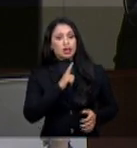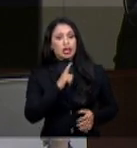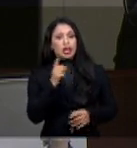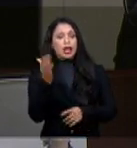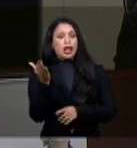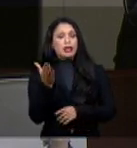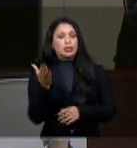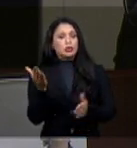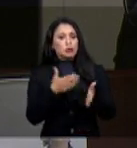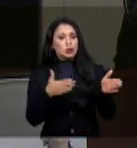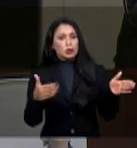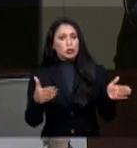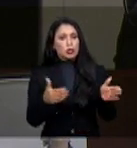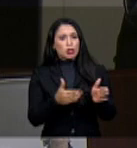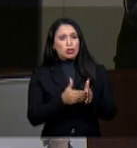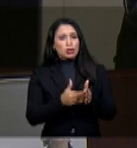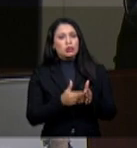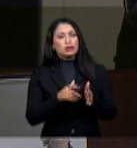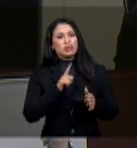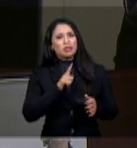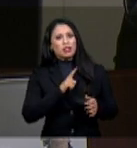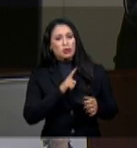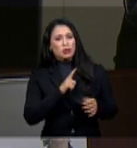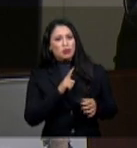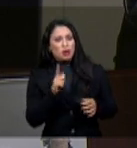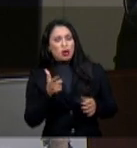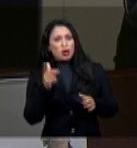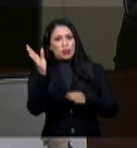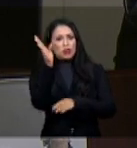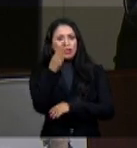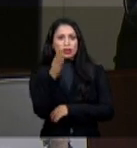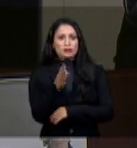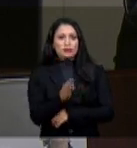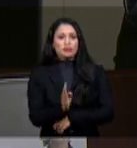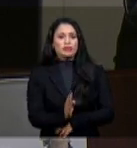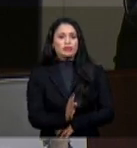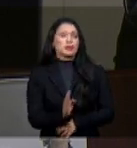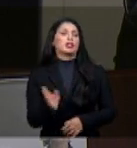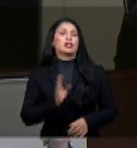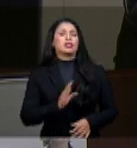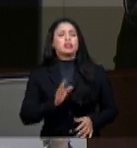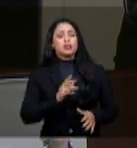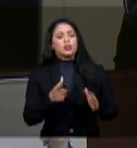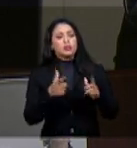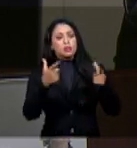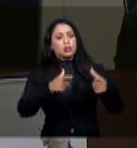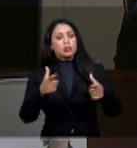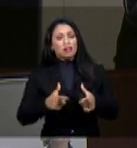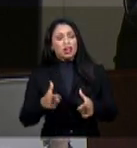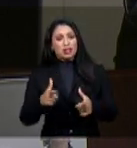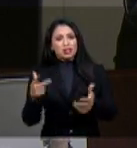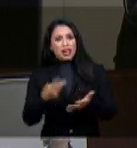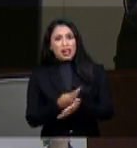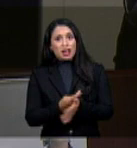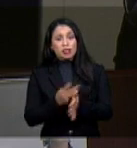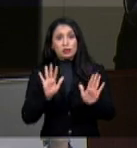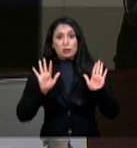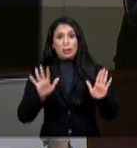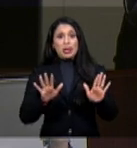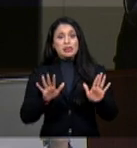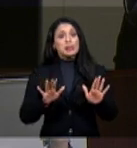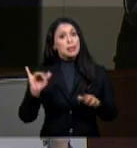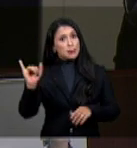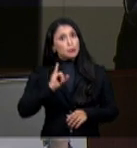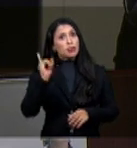bem-vindas, bem-vindos em nosso arco-íris, pois nele, harmoniosamente, descansam pelo menos 7 cores, inclusive o